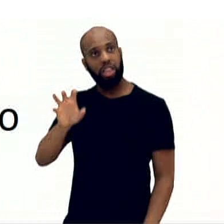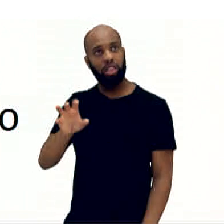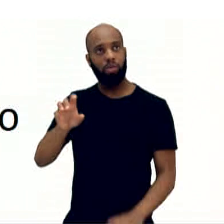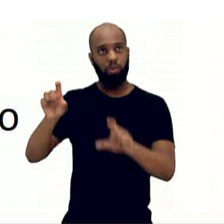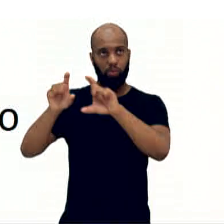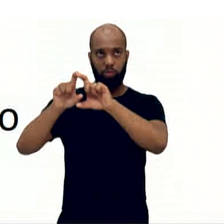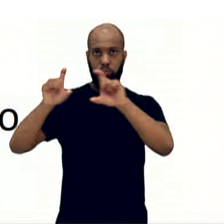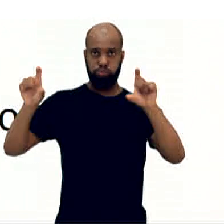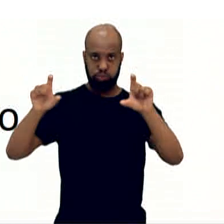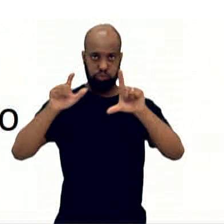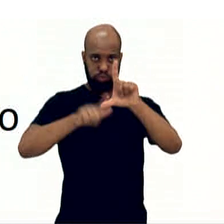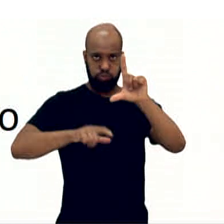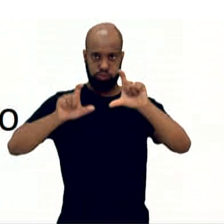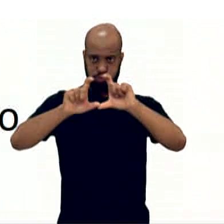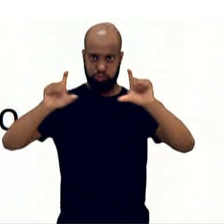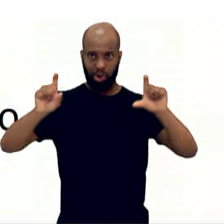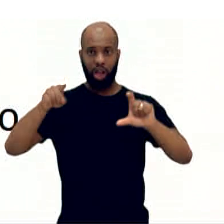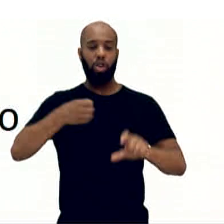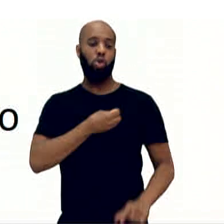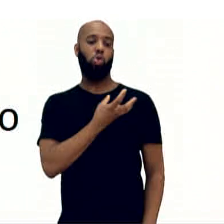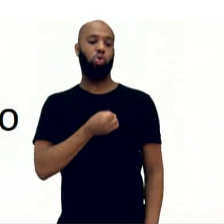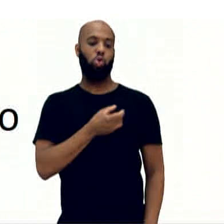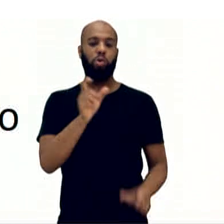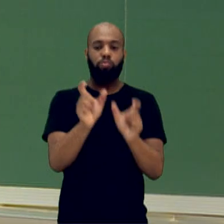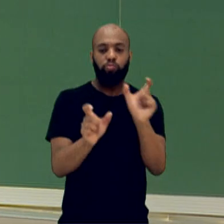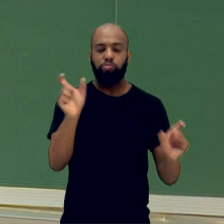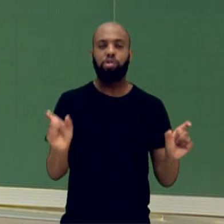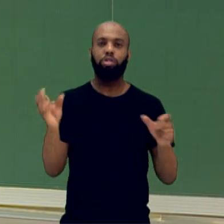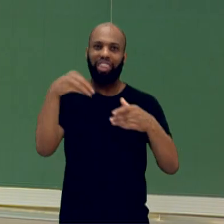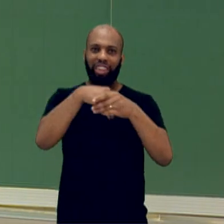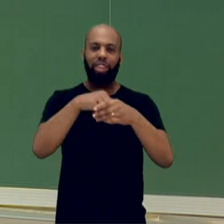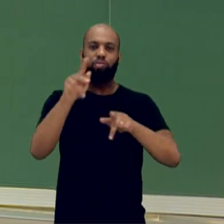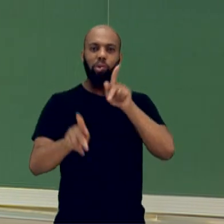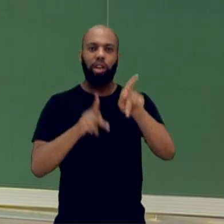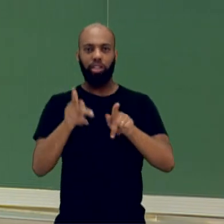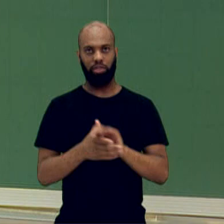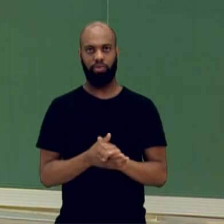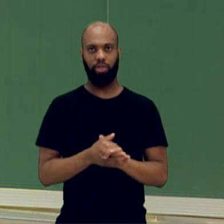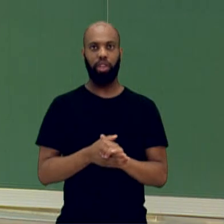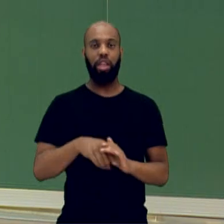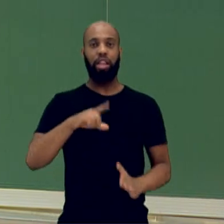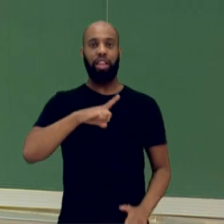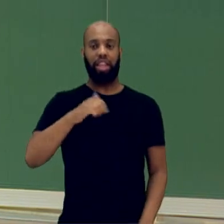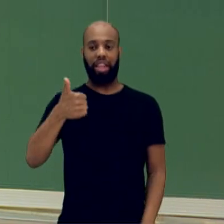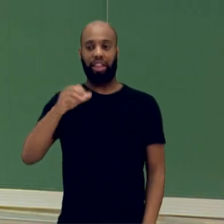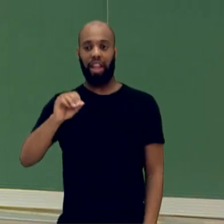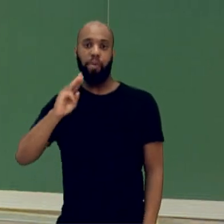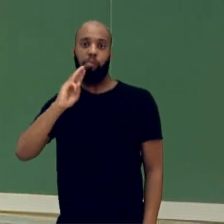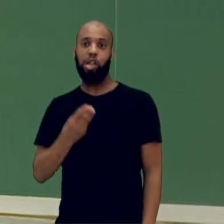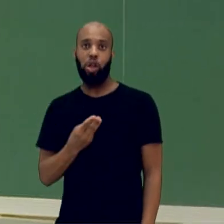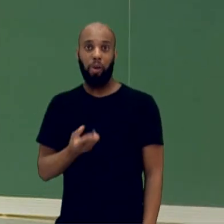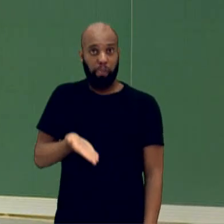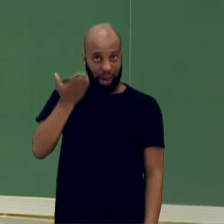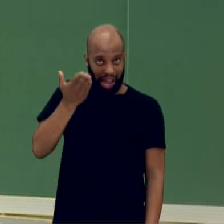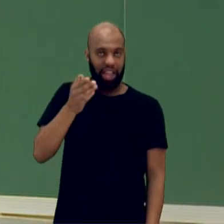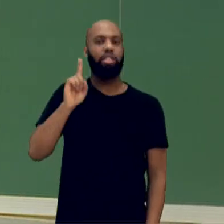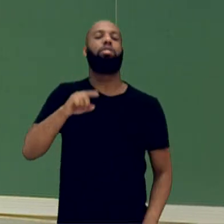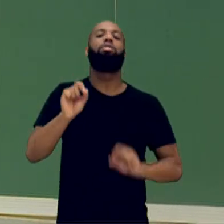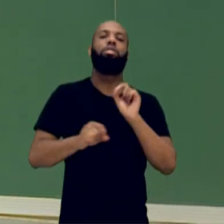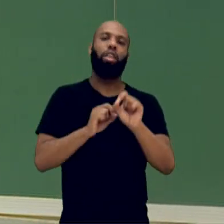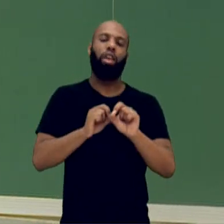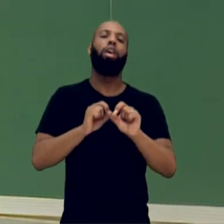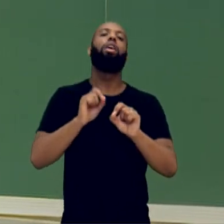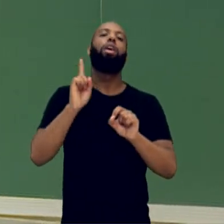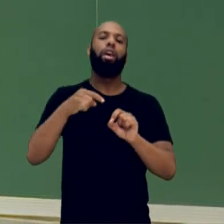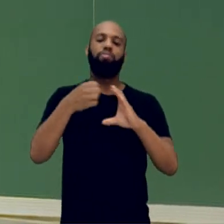é o número de habitantes. Quantos habitantes eu tenho? Se são 10 milhões ou mais, ela é